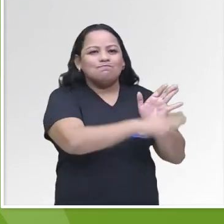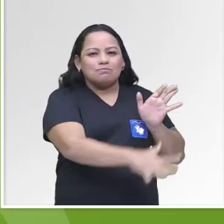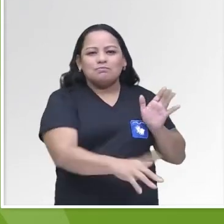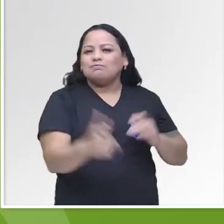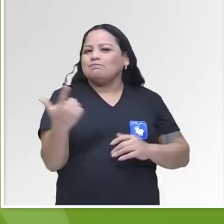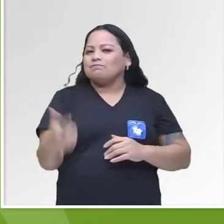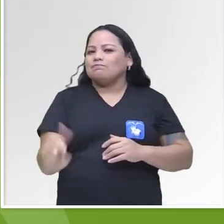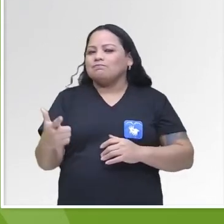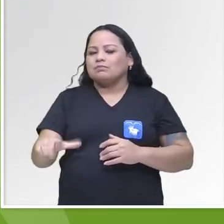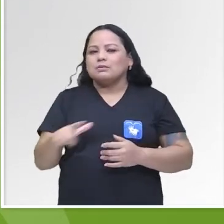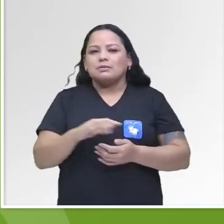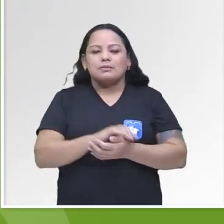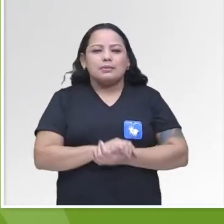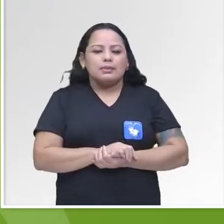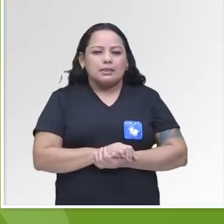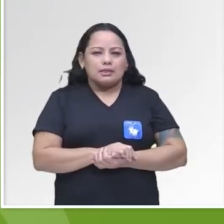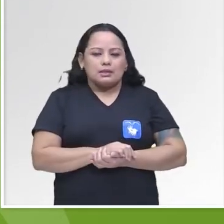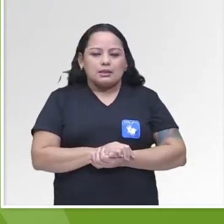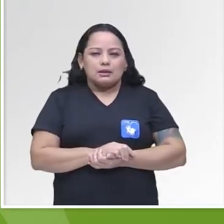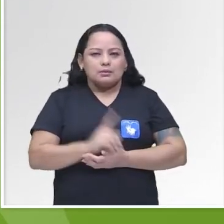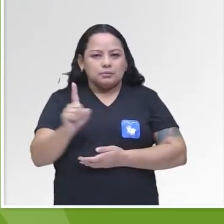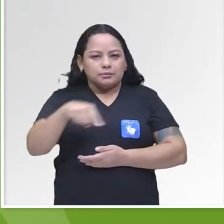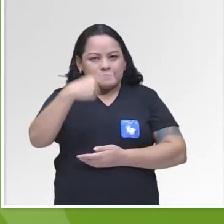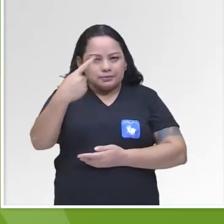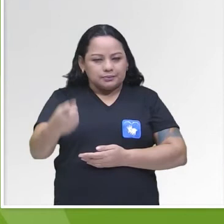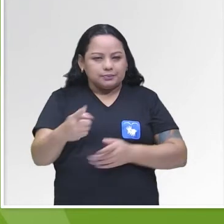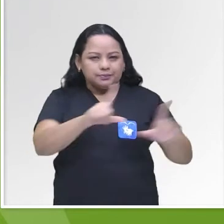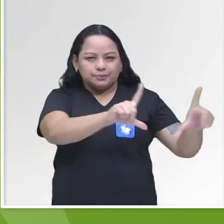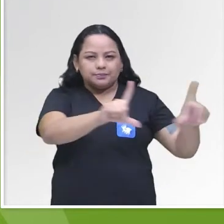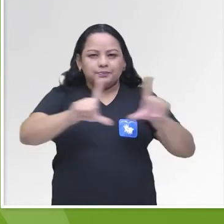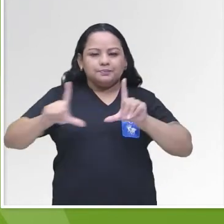bom? Vamos para a próxima cartela.